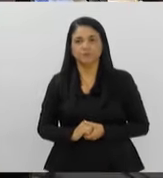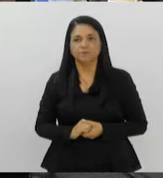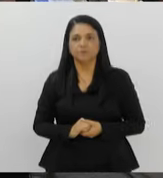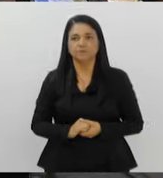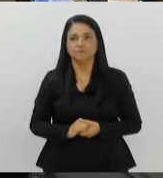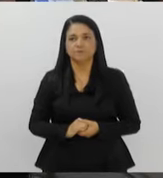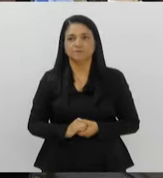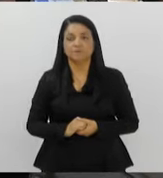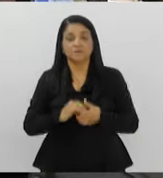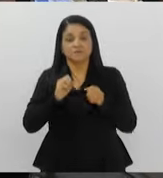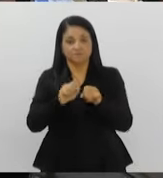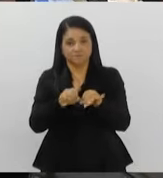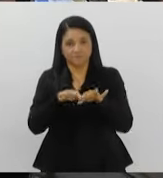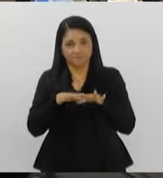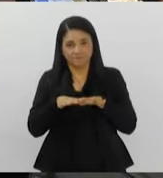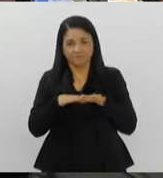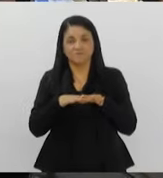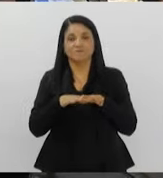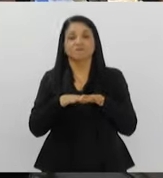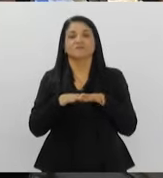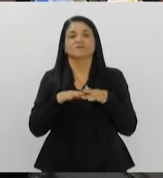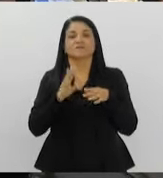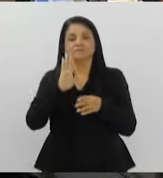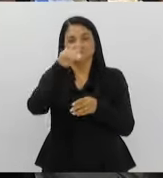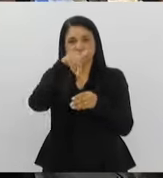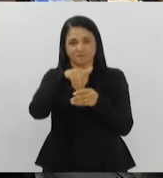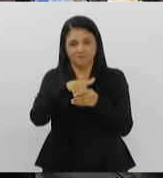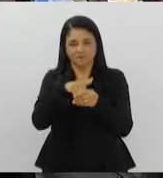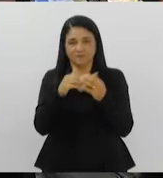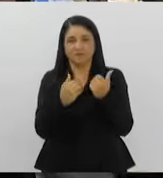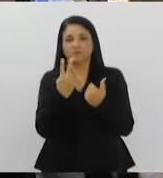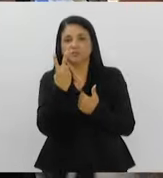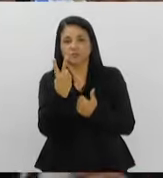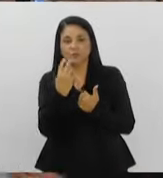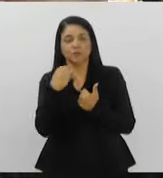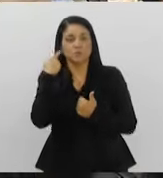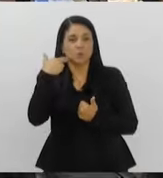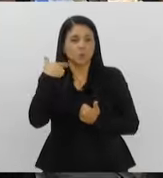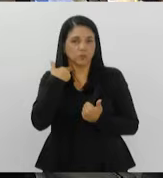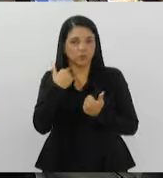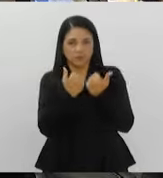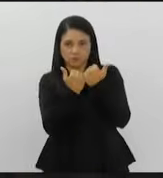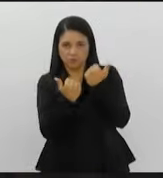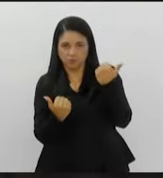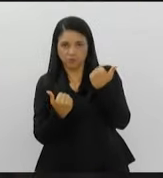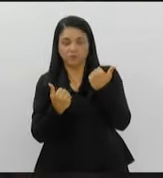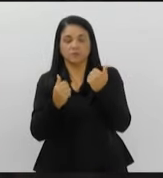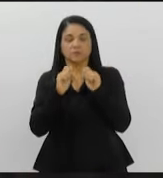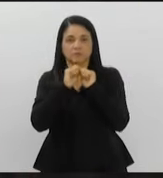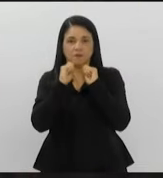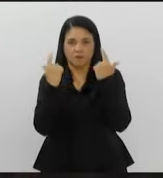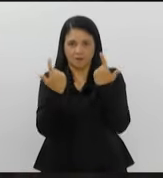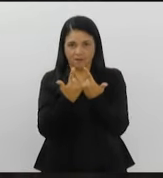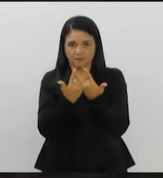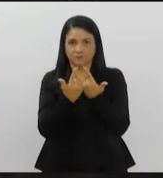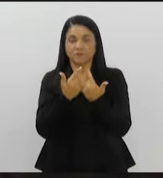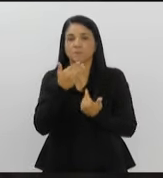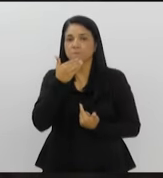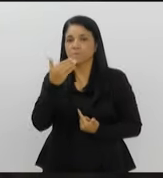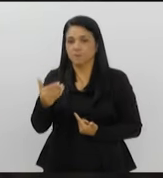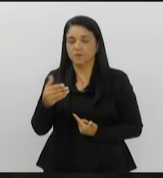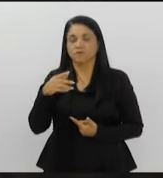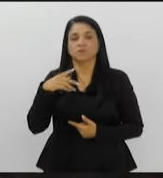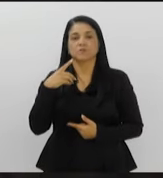Sessão de eleição para procuradoras adjuntas da mulher na Assembleia Legislativa. Solicito novamente ao deputado Pedro